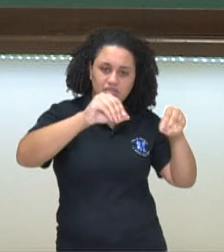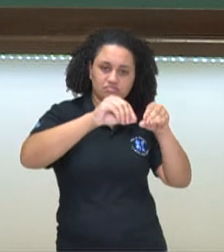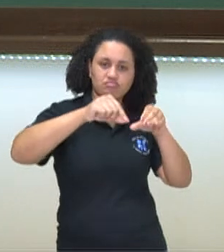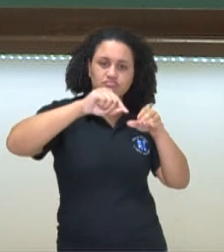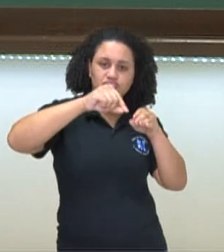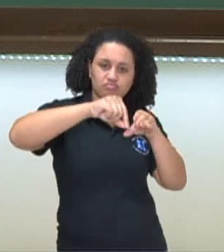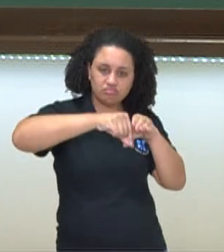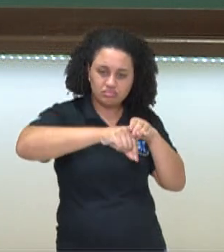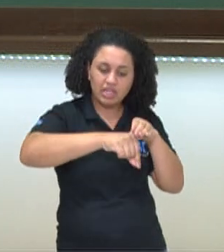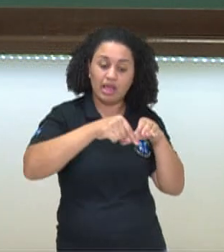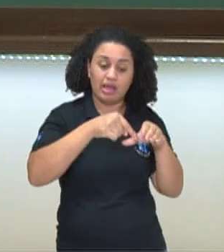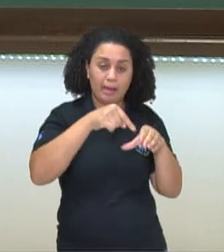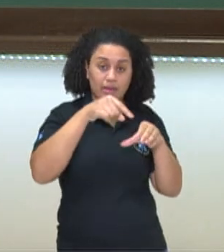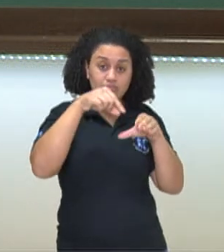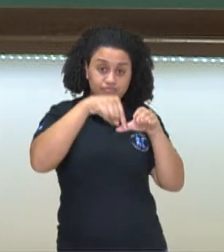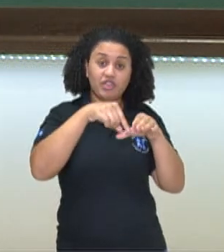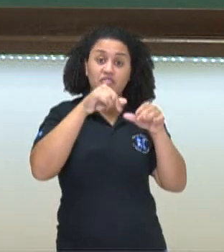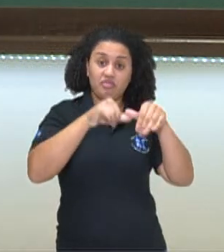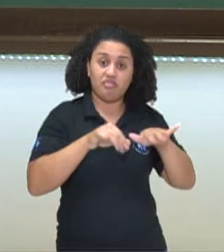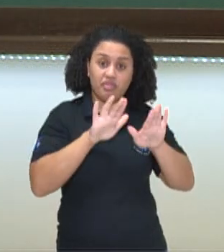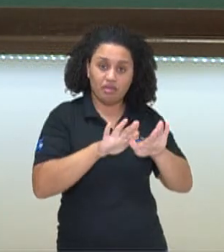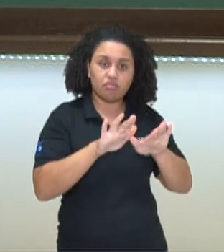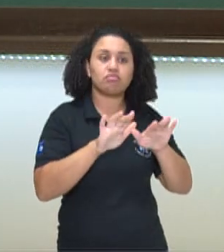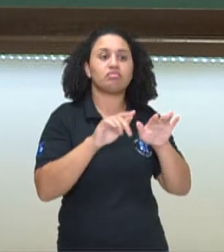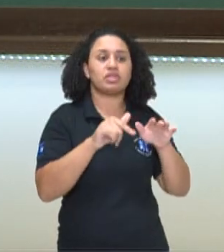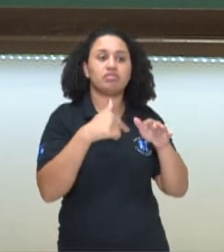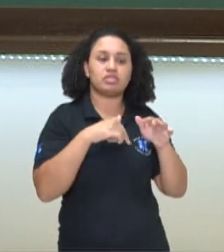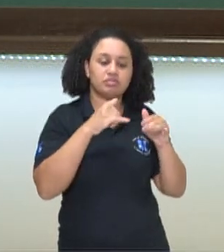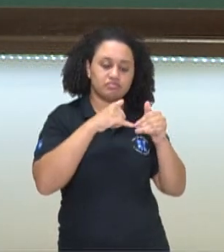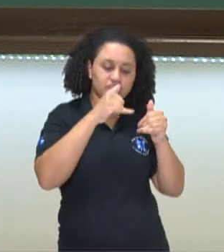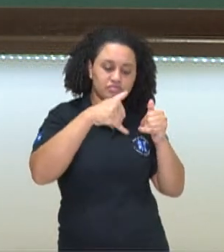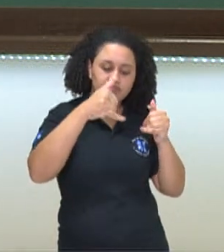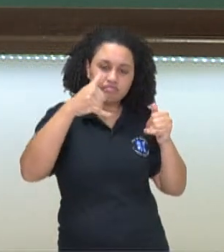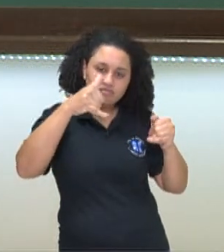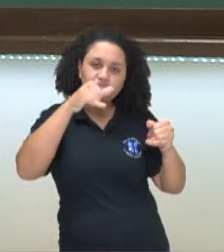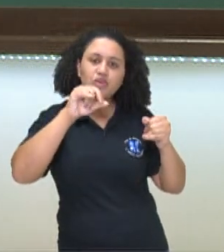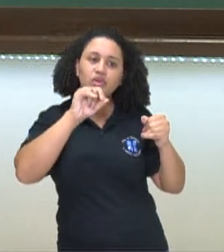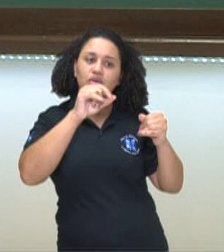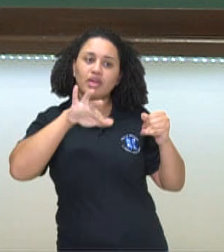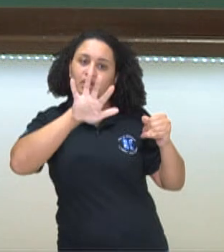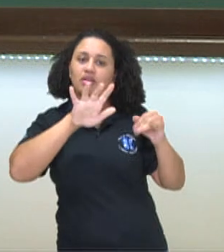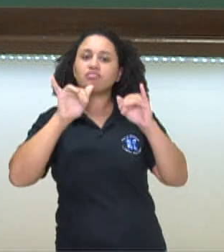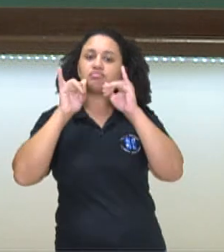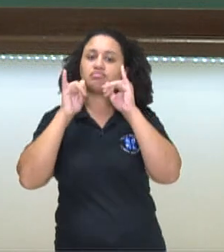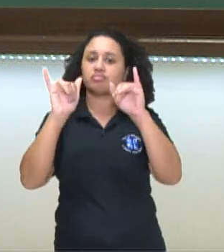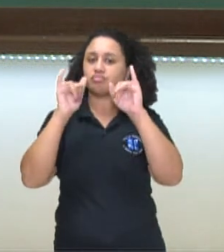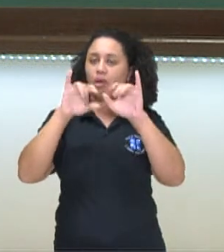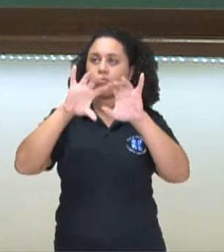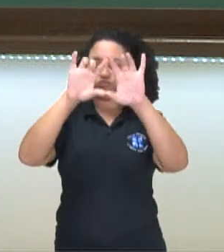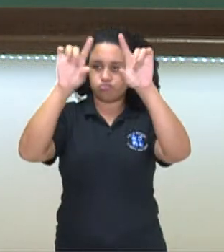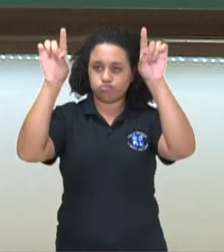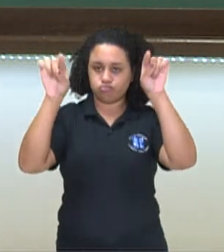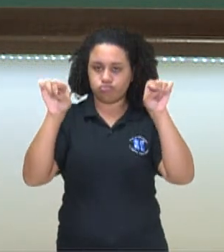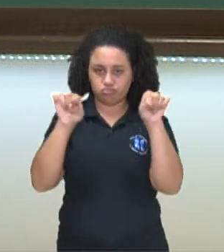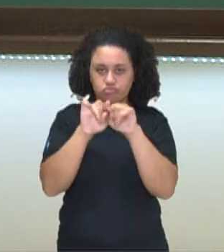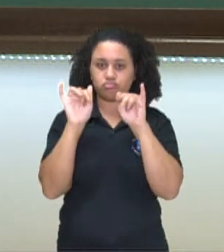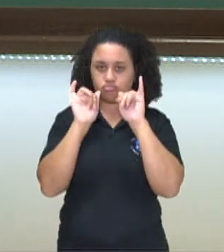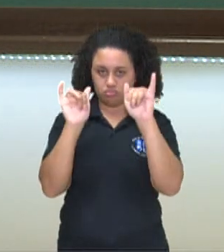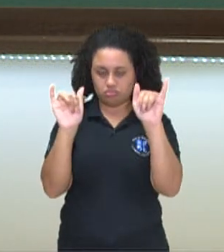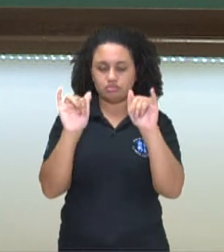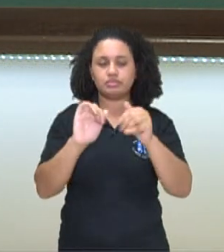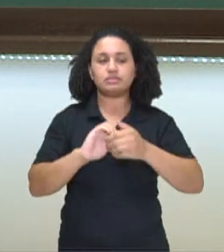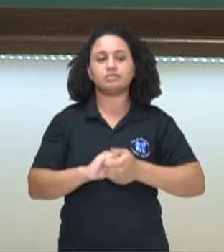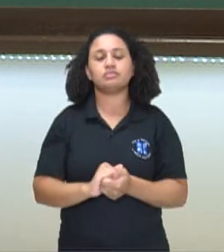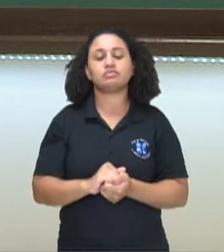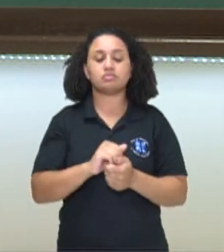que fique bem fixa essa barra. E aí você liga isso numa rede elétrica, num quadro elétrico, ok?